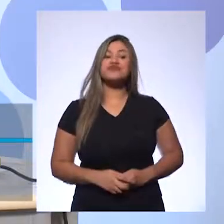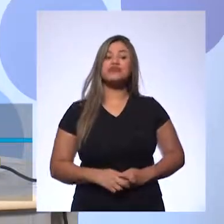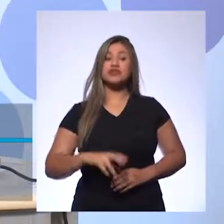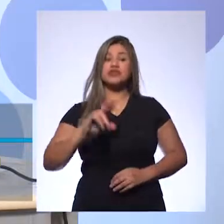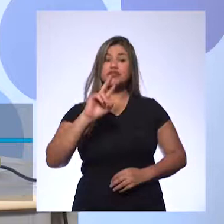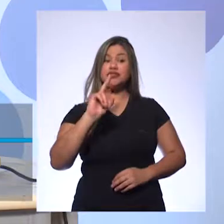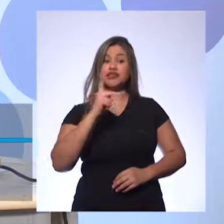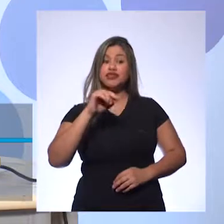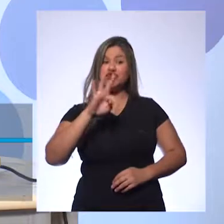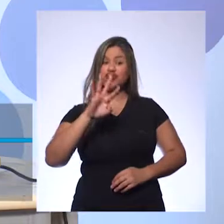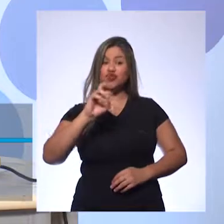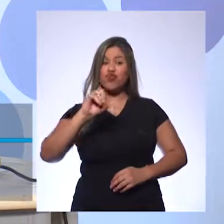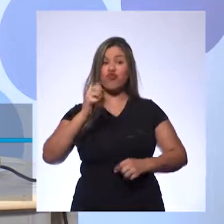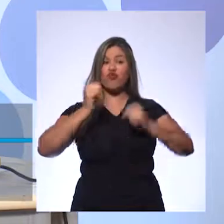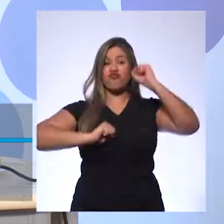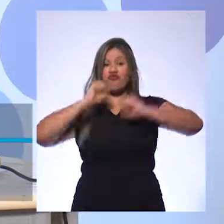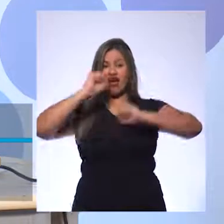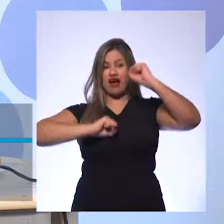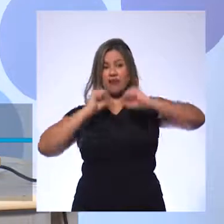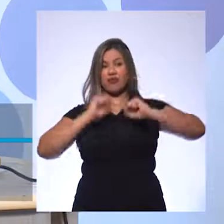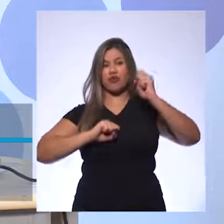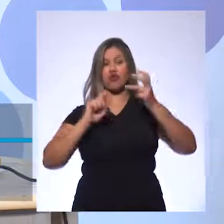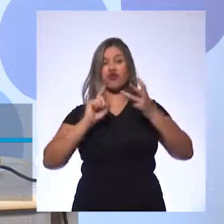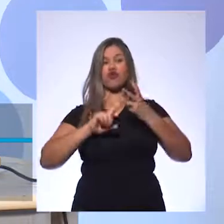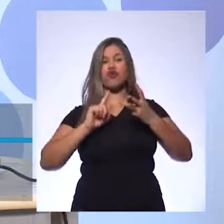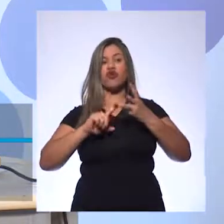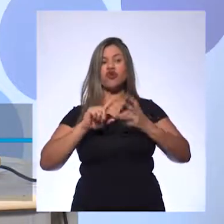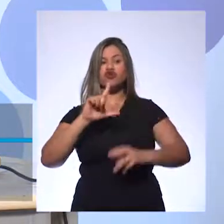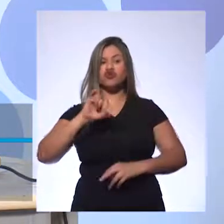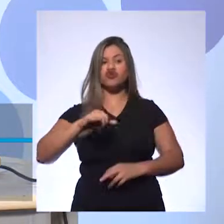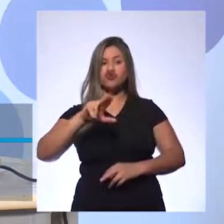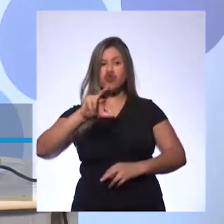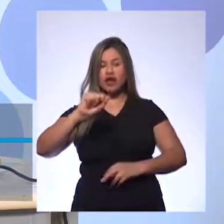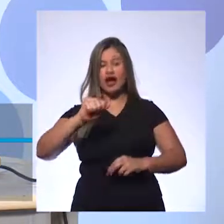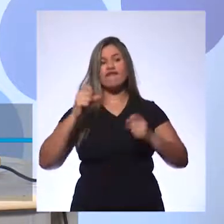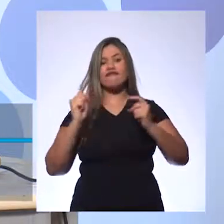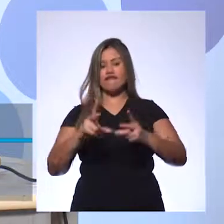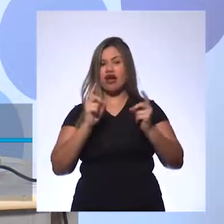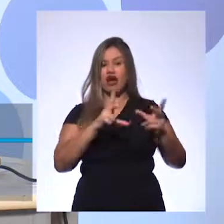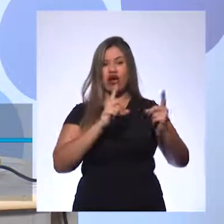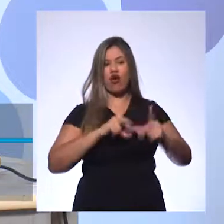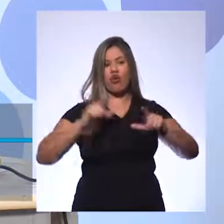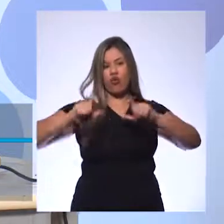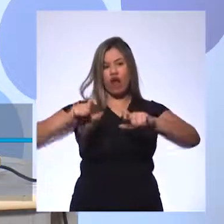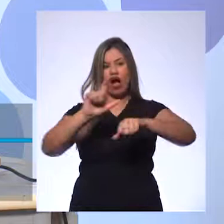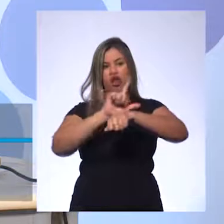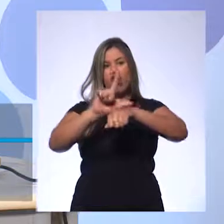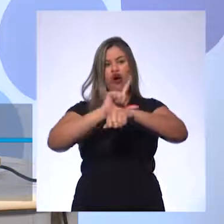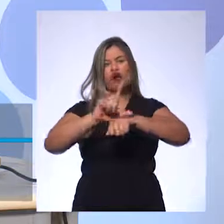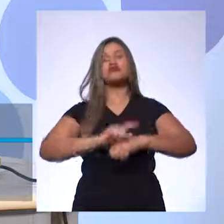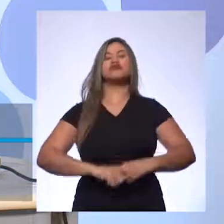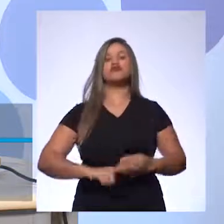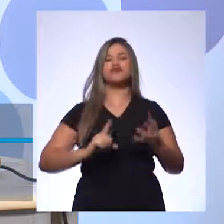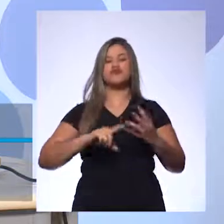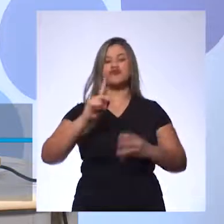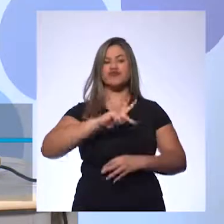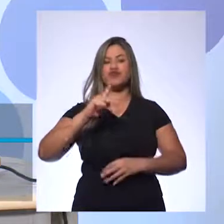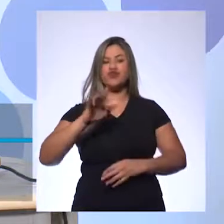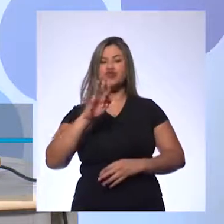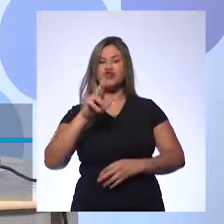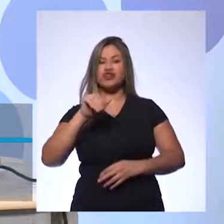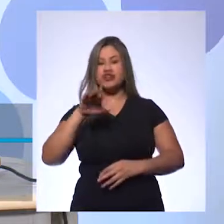Júlia Júlia vendas lugar lojas é pro Francisco Obrigada Professor pela